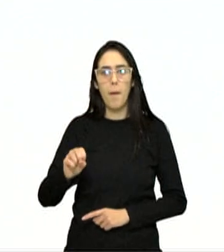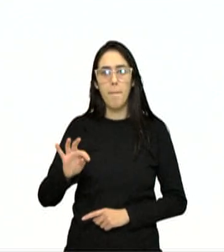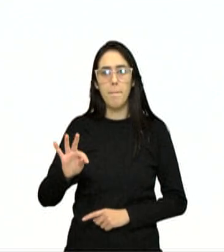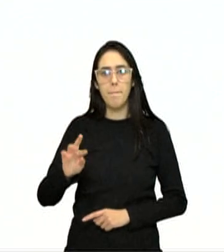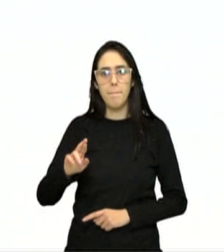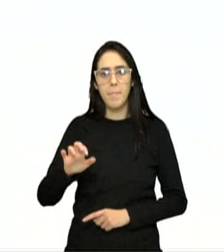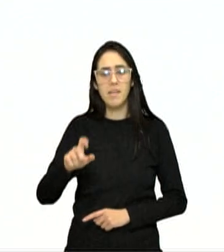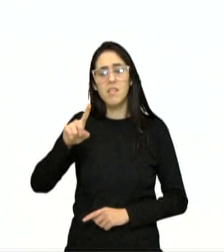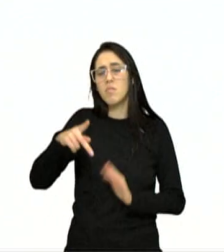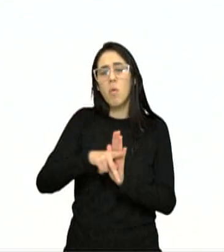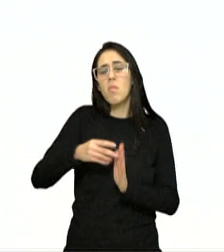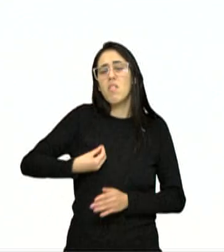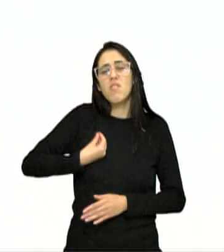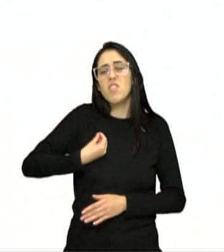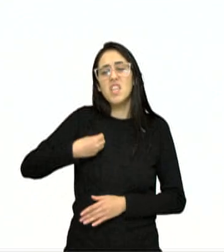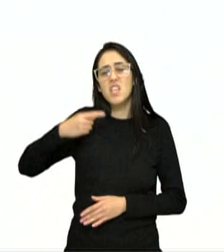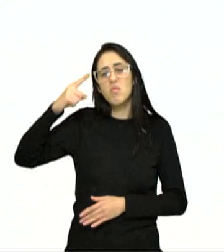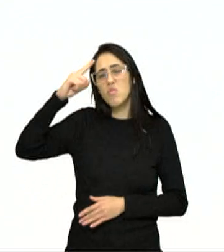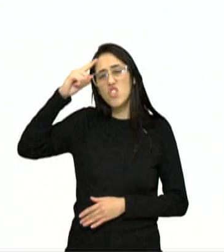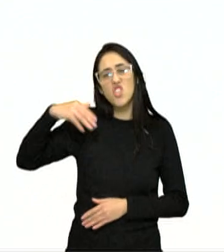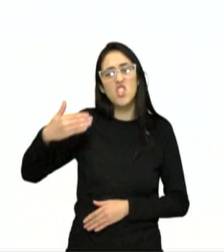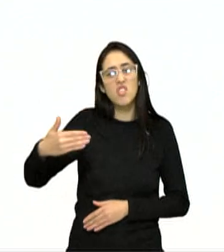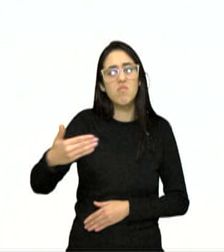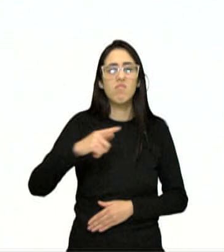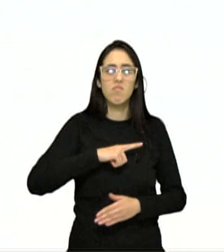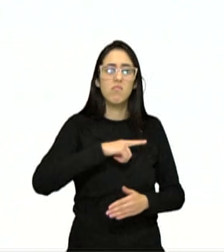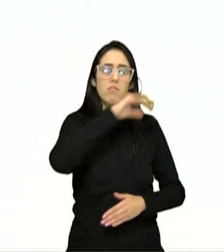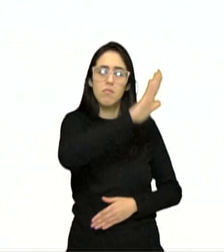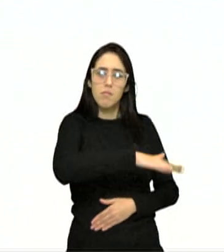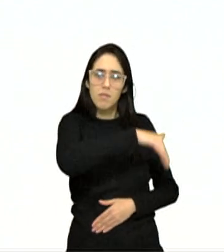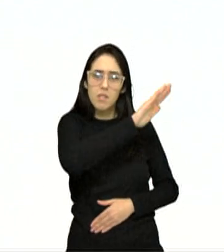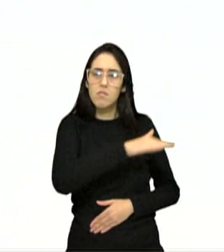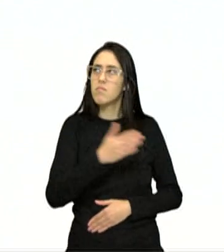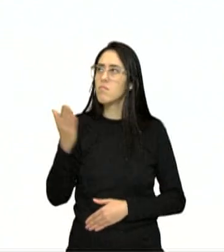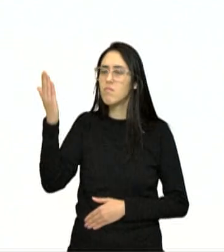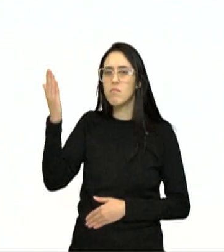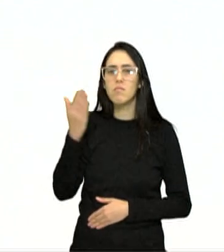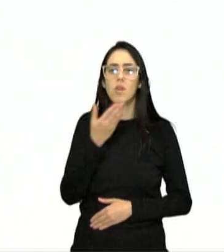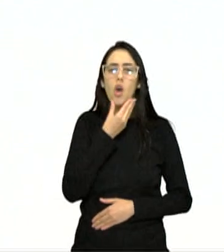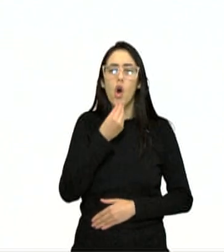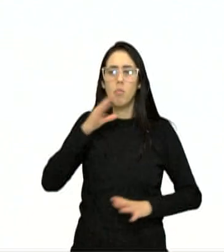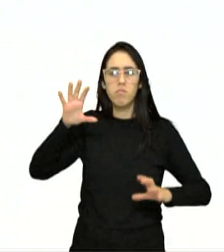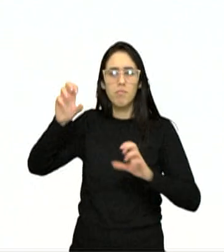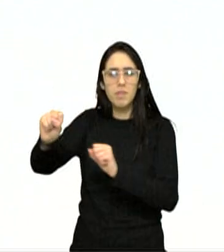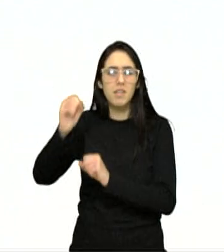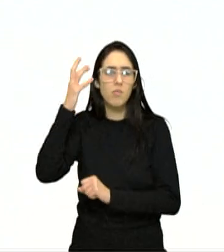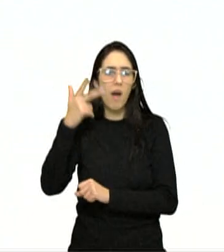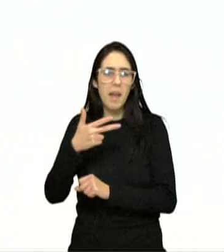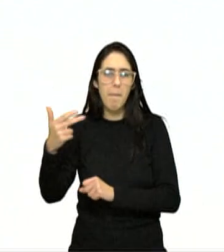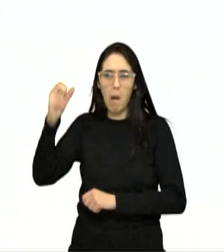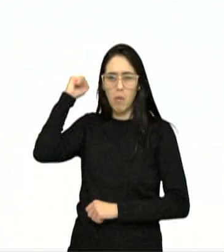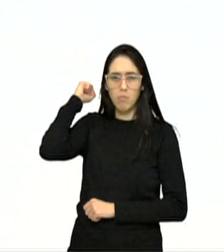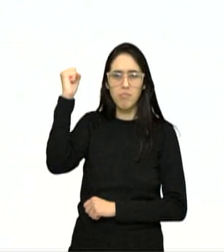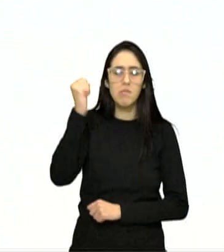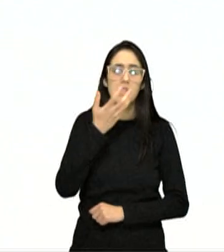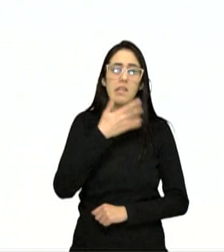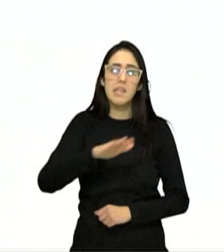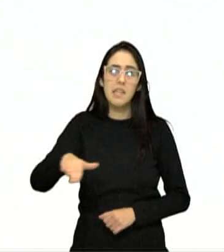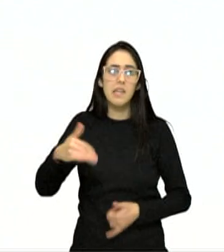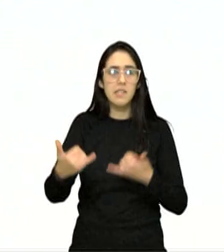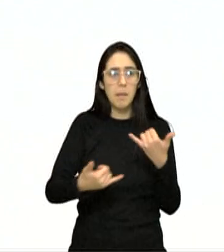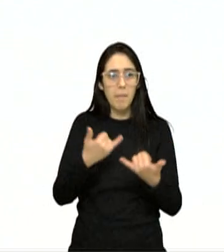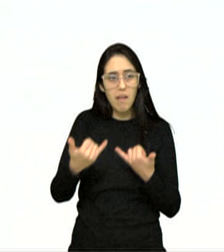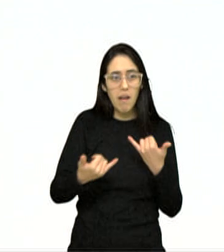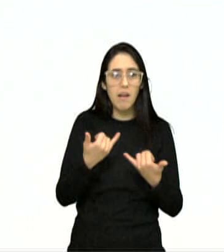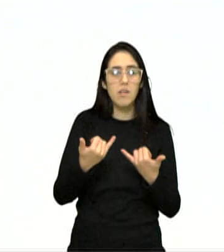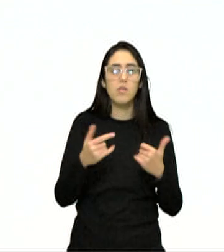cotidiano. Aqui nós podemos observar uma dessas cenas, o homem caçando, crianças brincando, Ali, mãos em